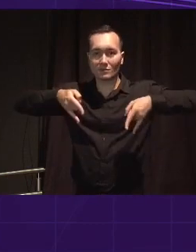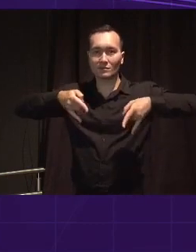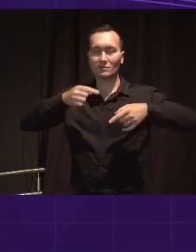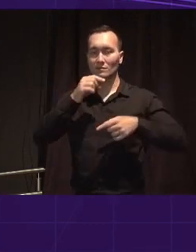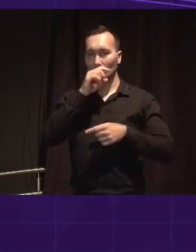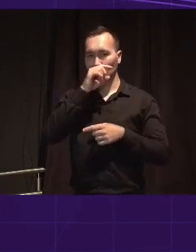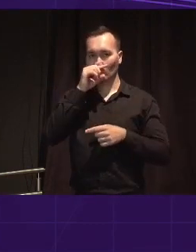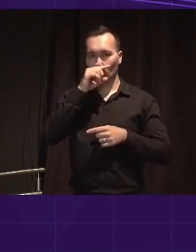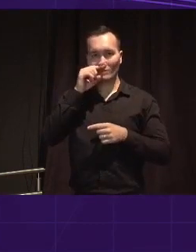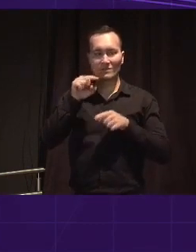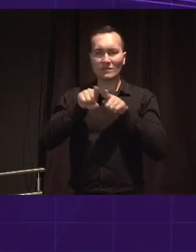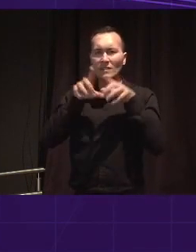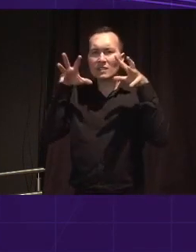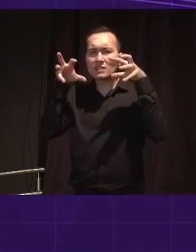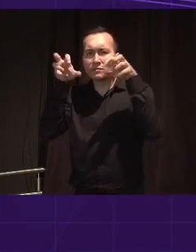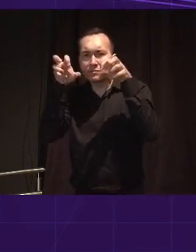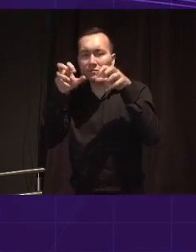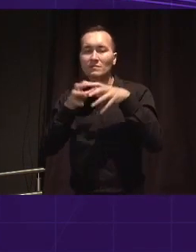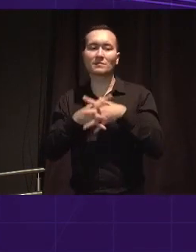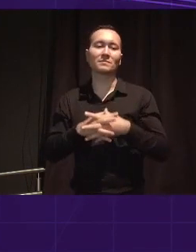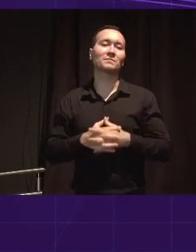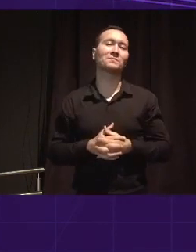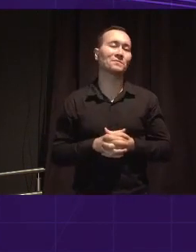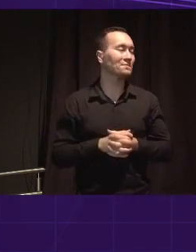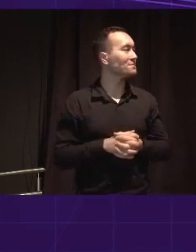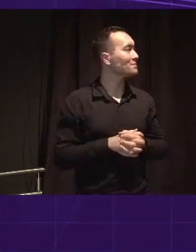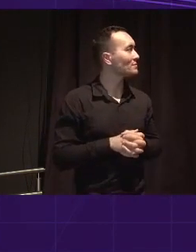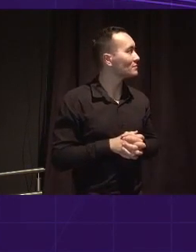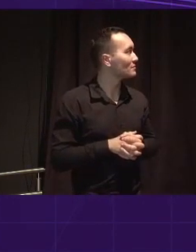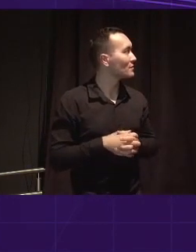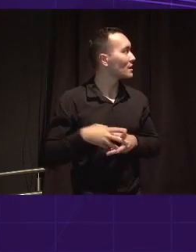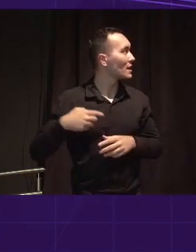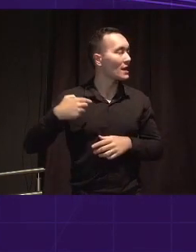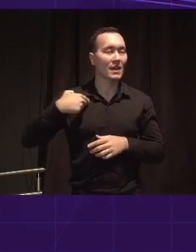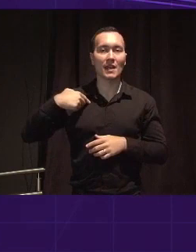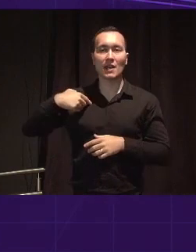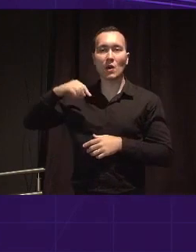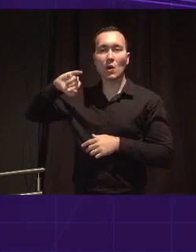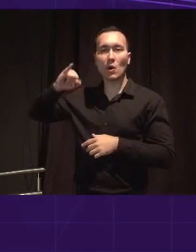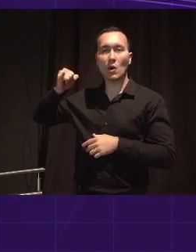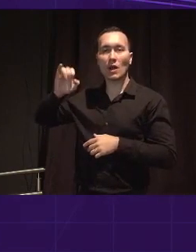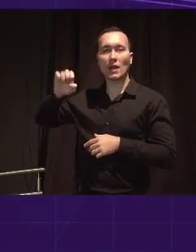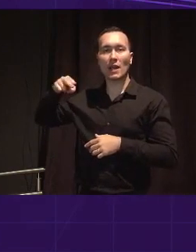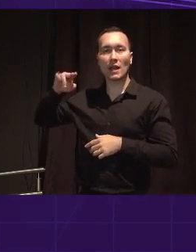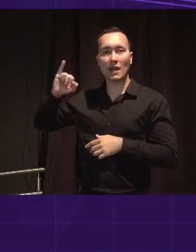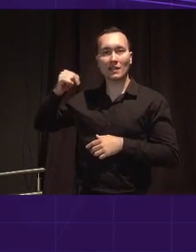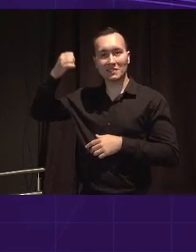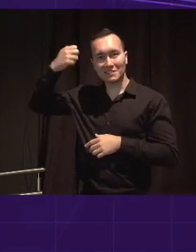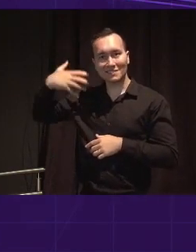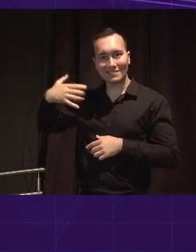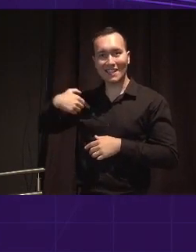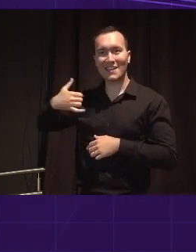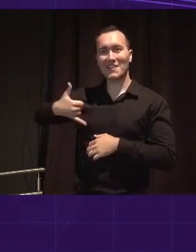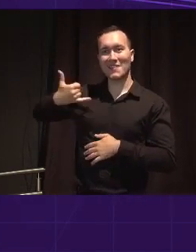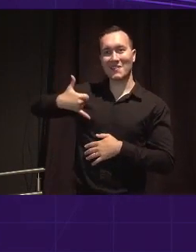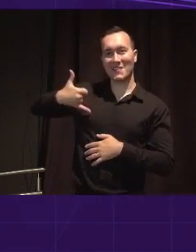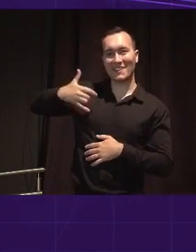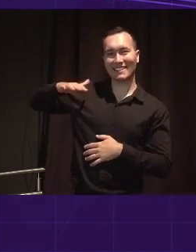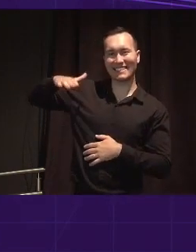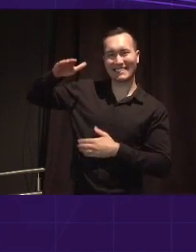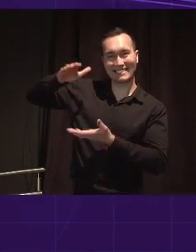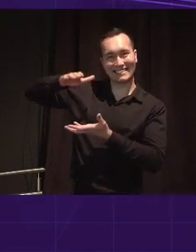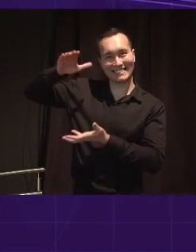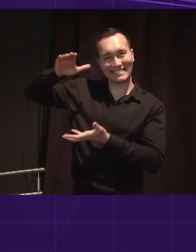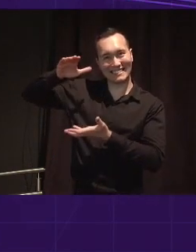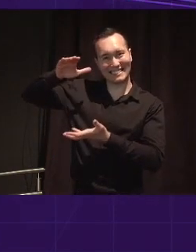bom? Di. Eu sou a Jane, eu tenho mais ou menos essa mesma meia-idade aí que a Julieta falou que ela